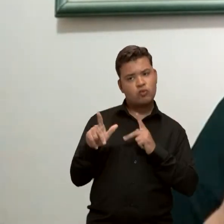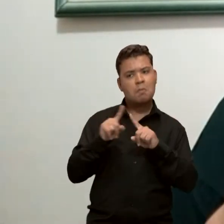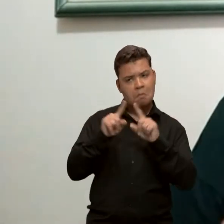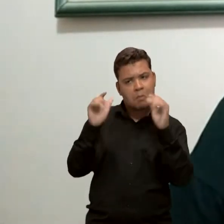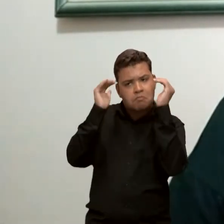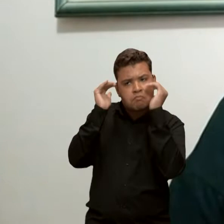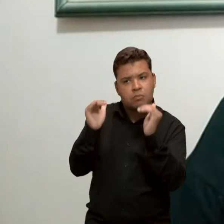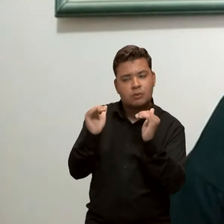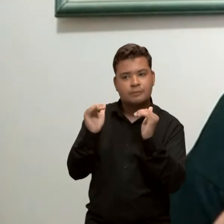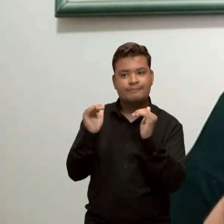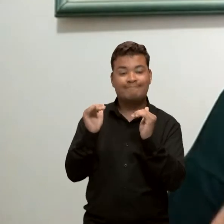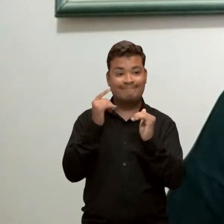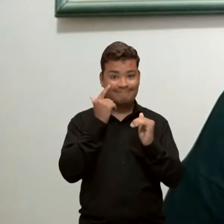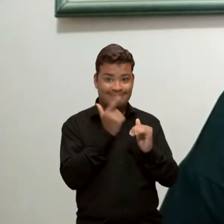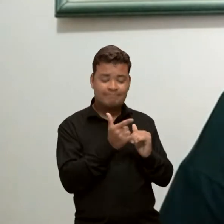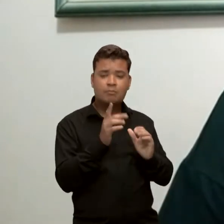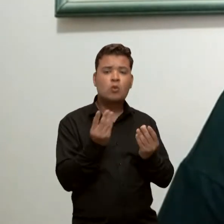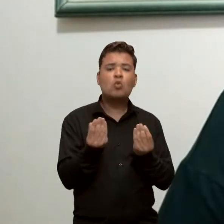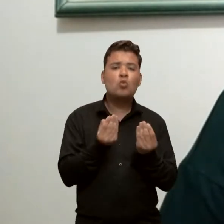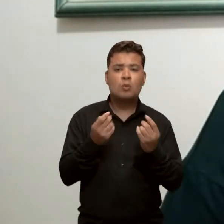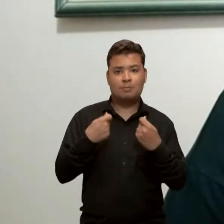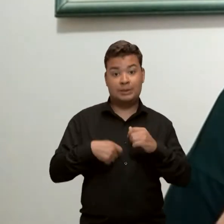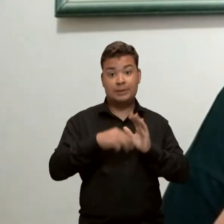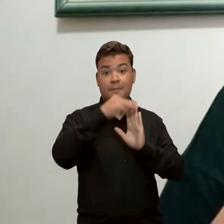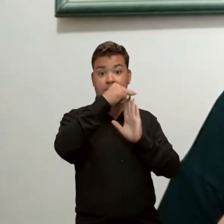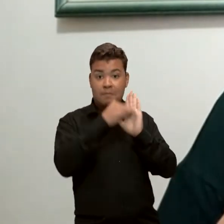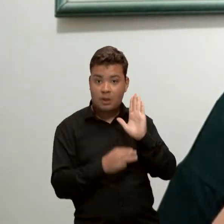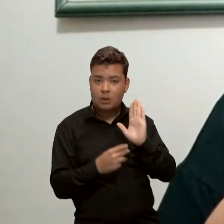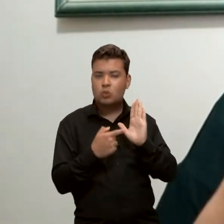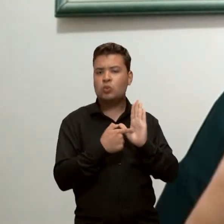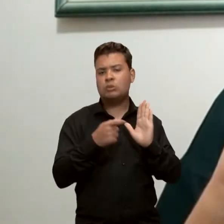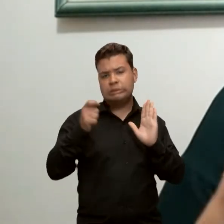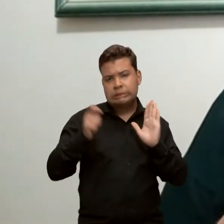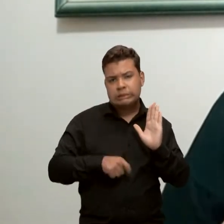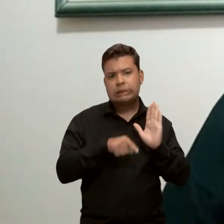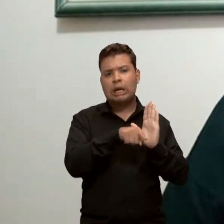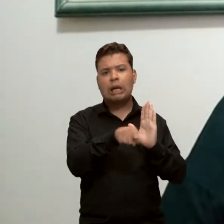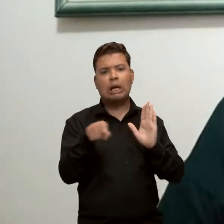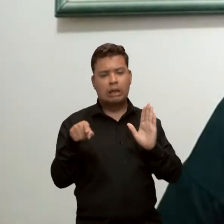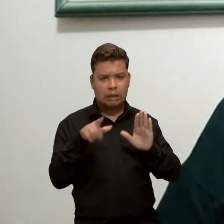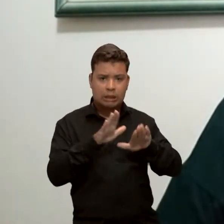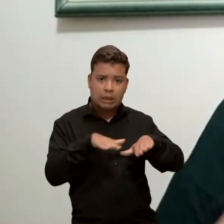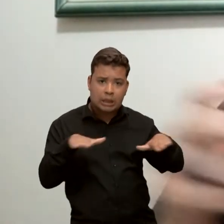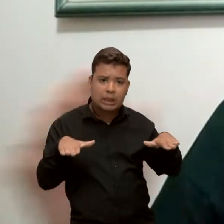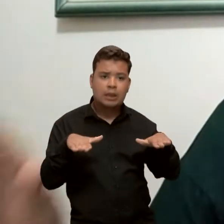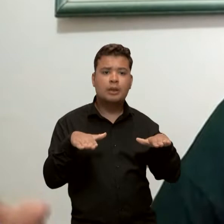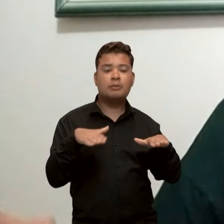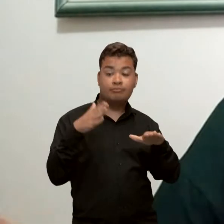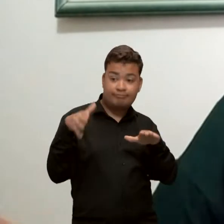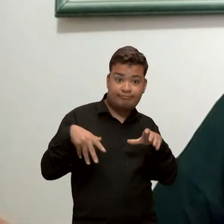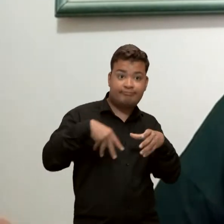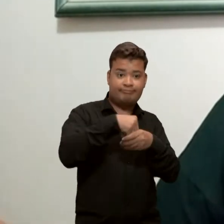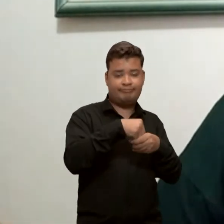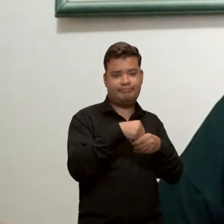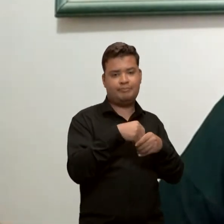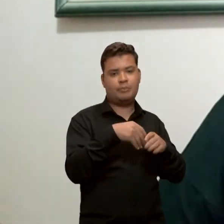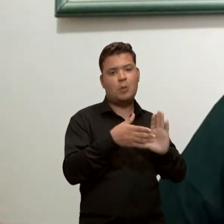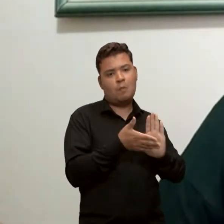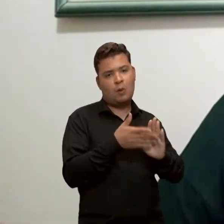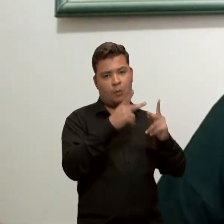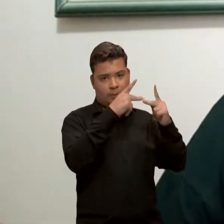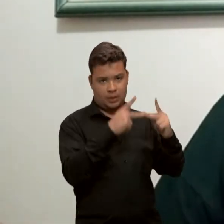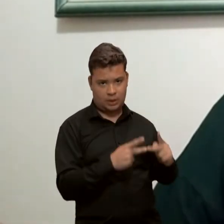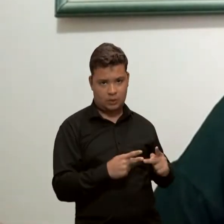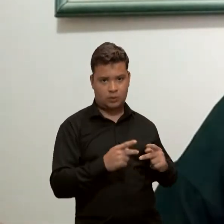necessárias metodologias que convidem as crianças a participarem das construções das propostas pedagógicas. As crianças, quando